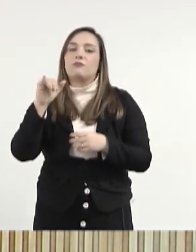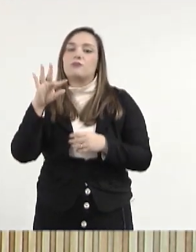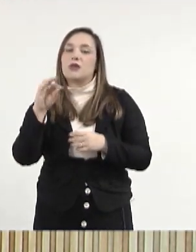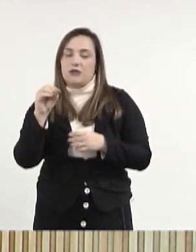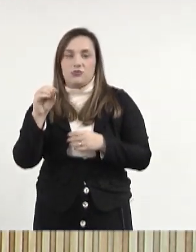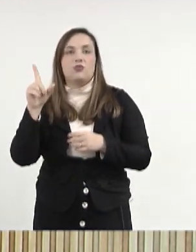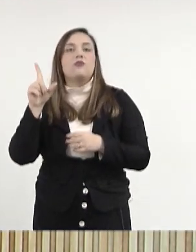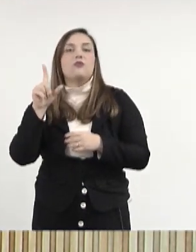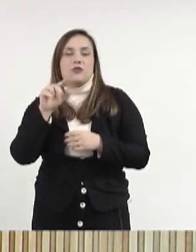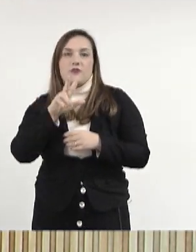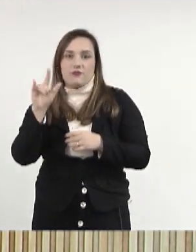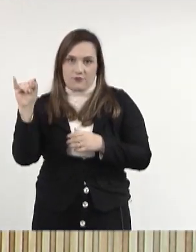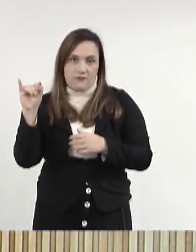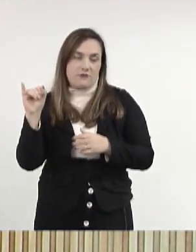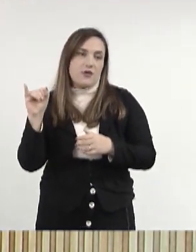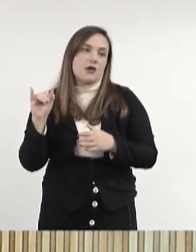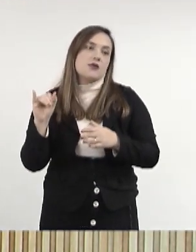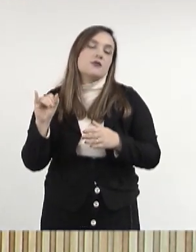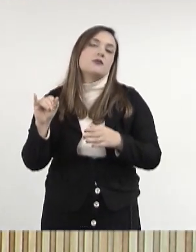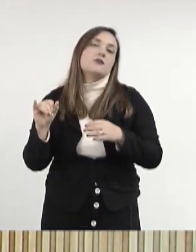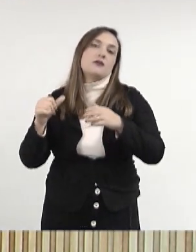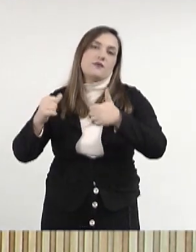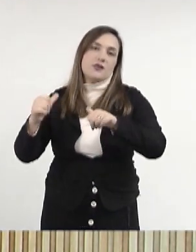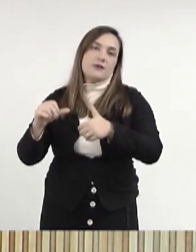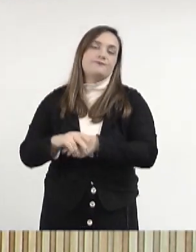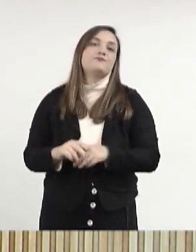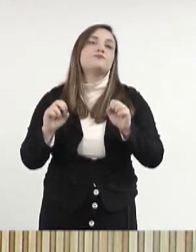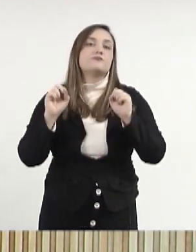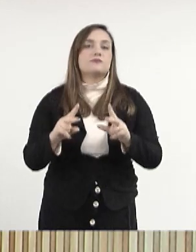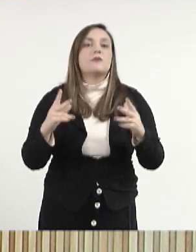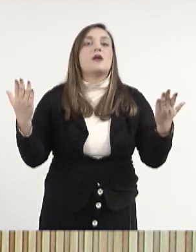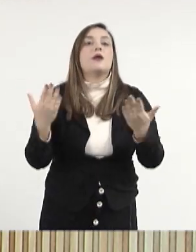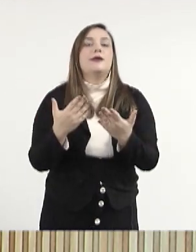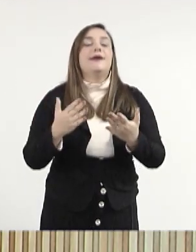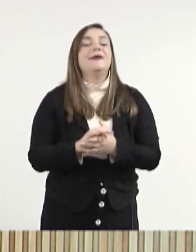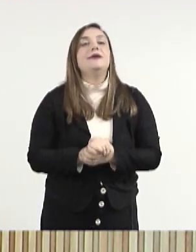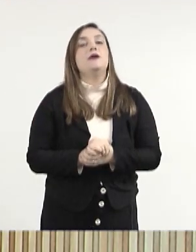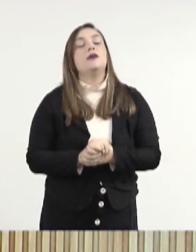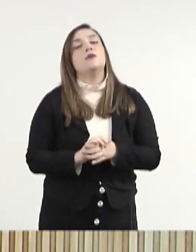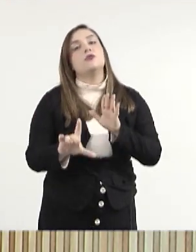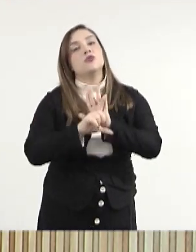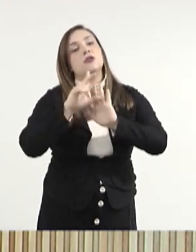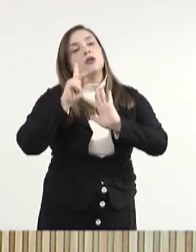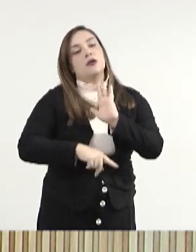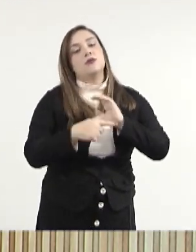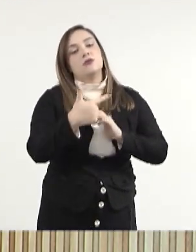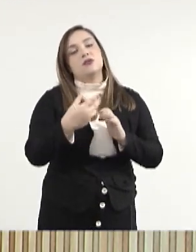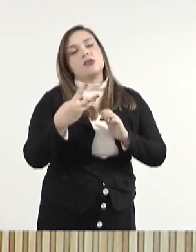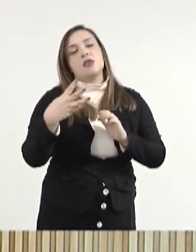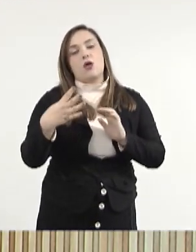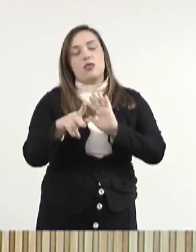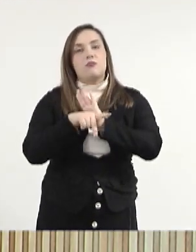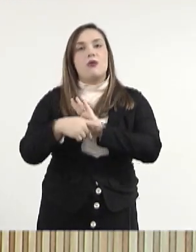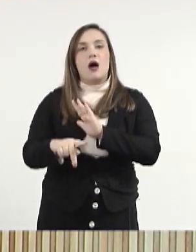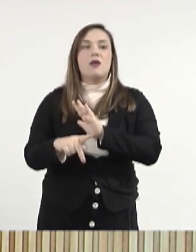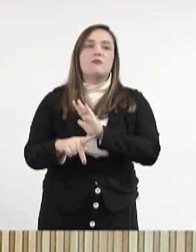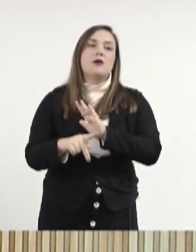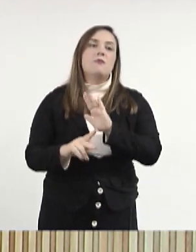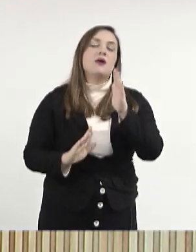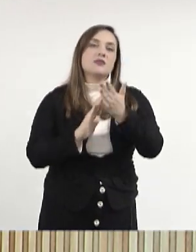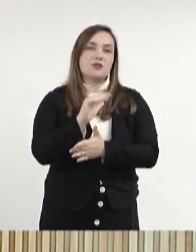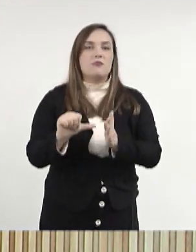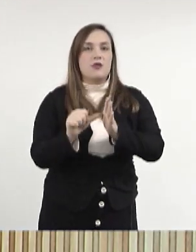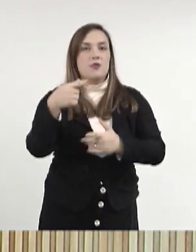Assembleia. O último item da pauta de hoje, do Poder Executivo, projeto de lei de número 234, matéria discutida, votada e aprovada